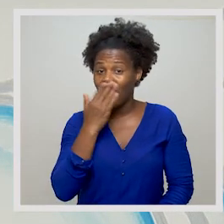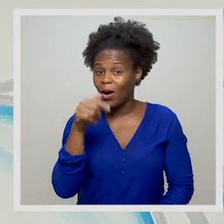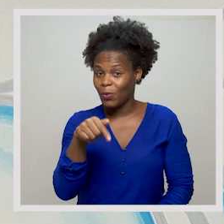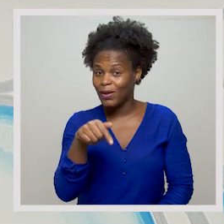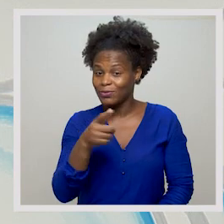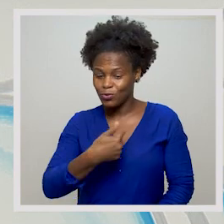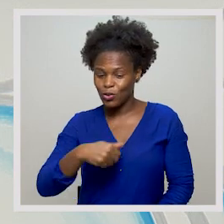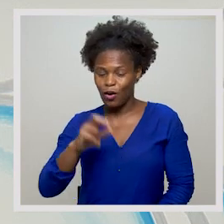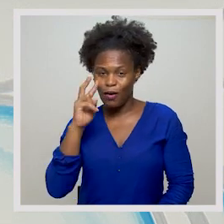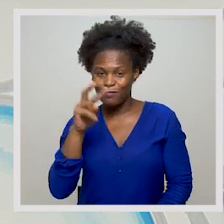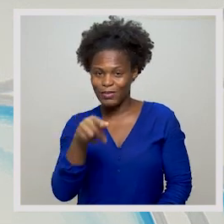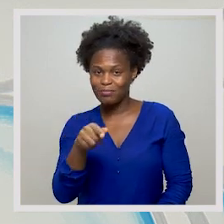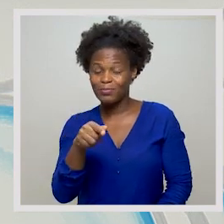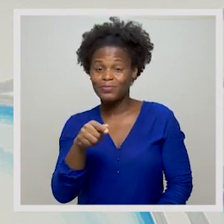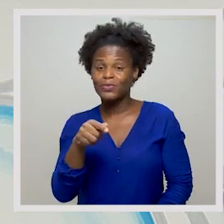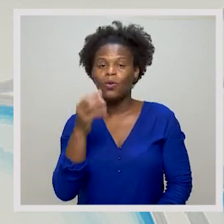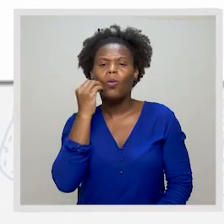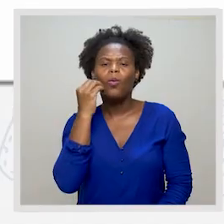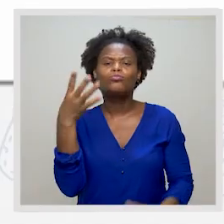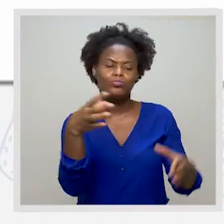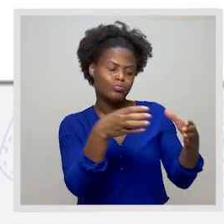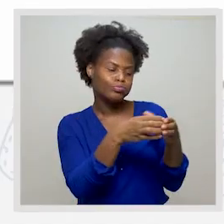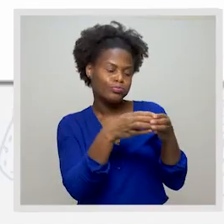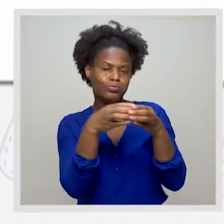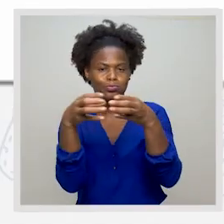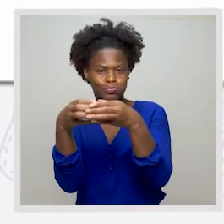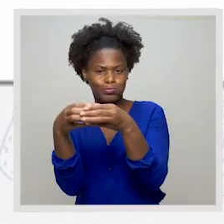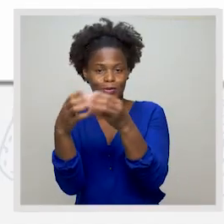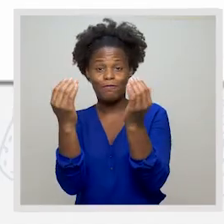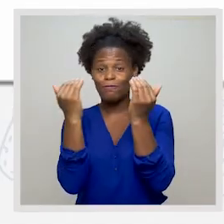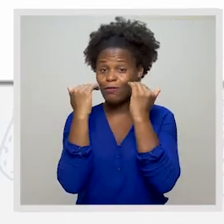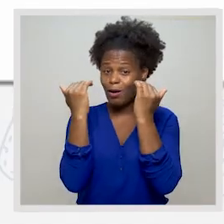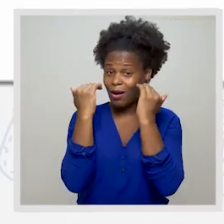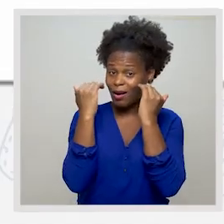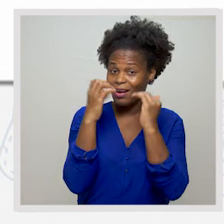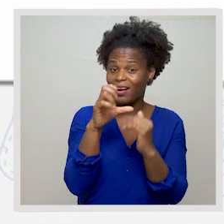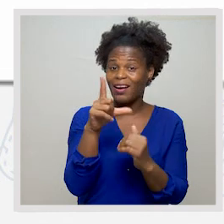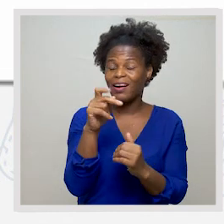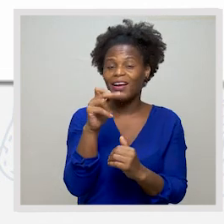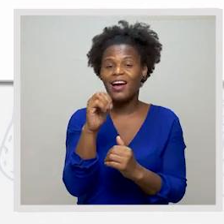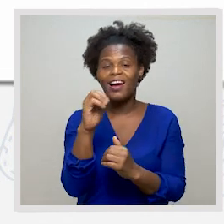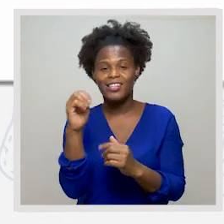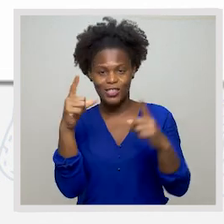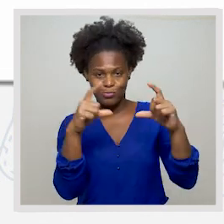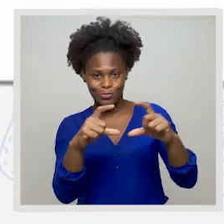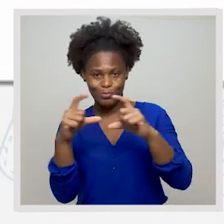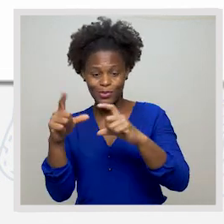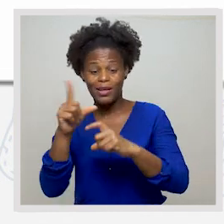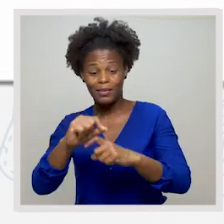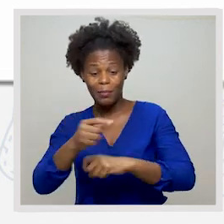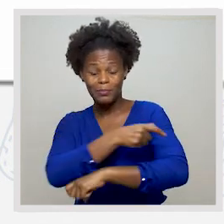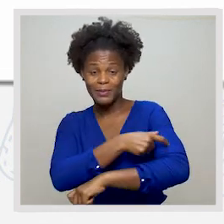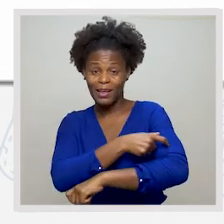Nesta aula, nós vimos como agrupar os dados em classes. Ainda